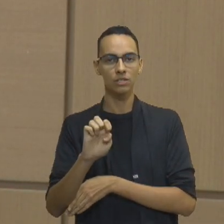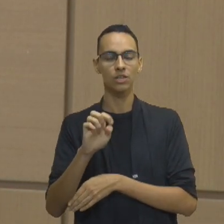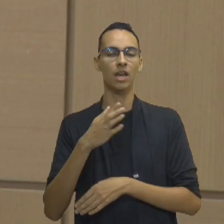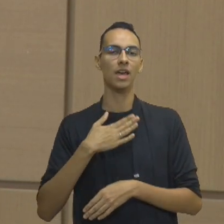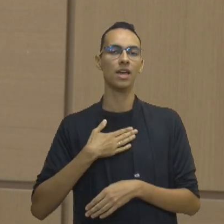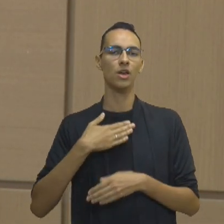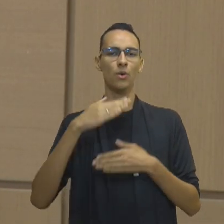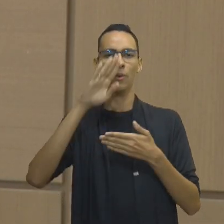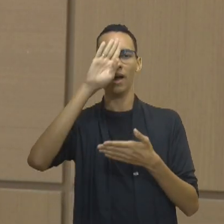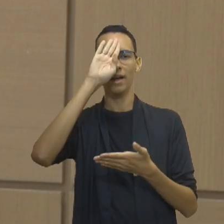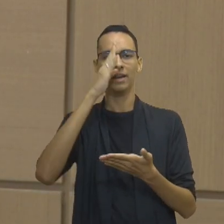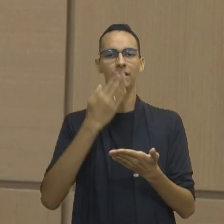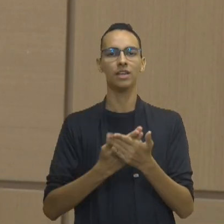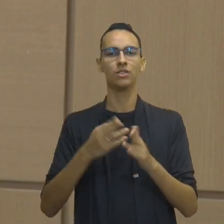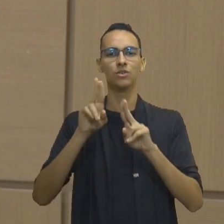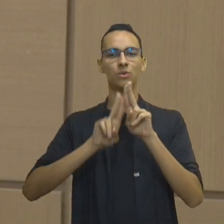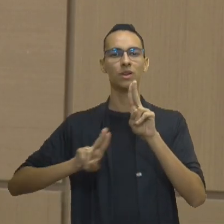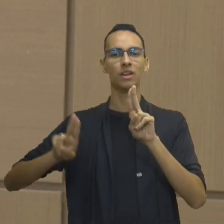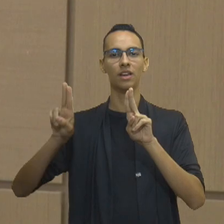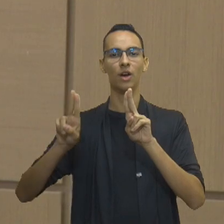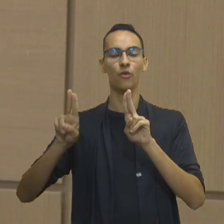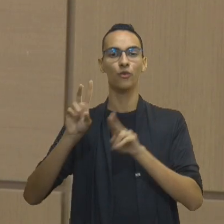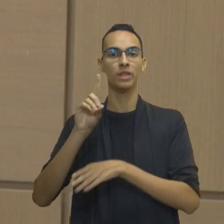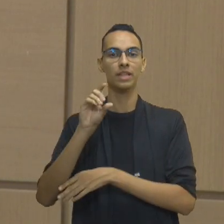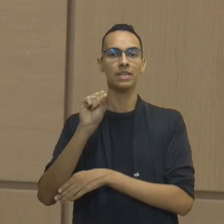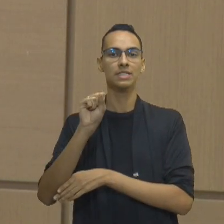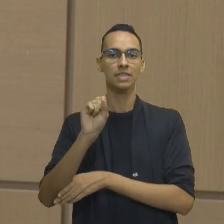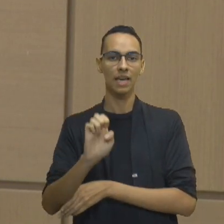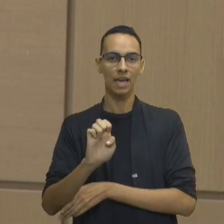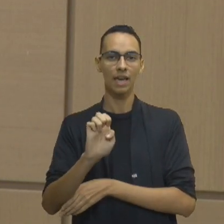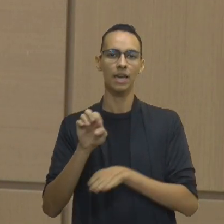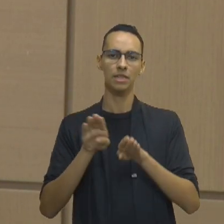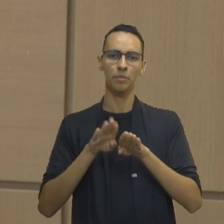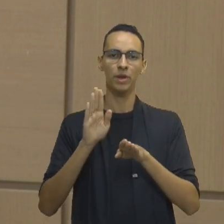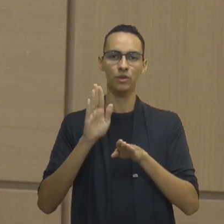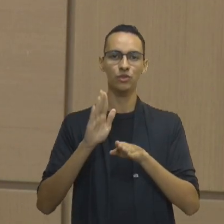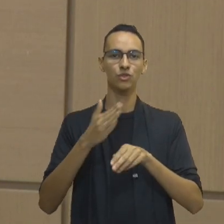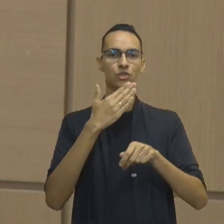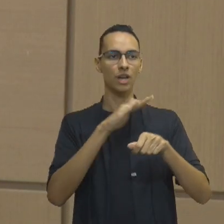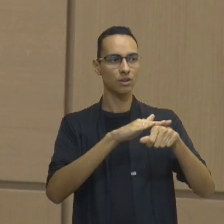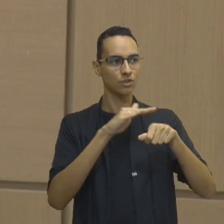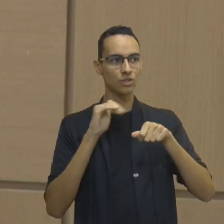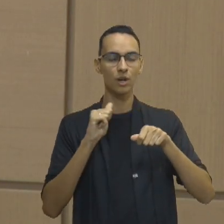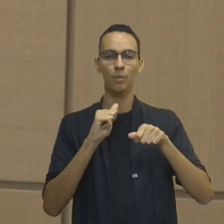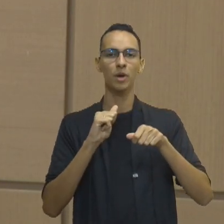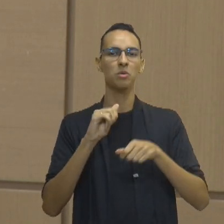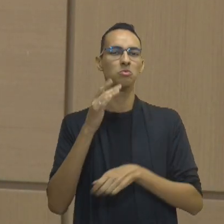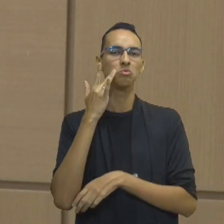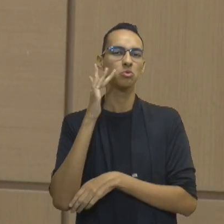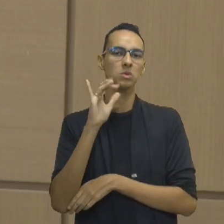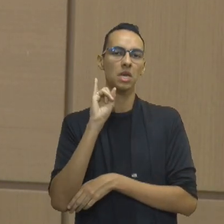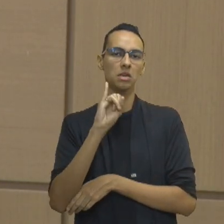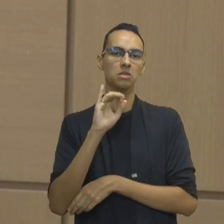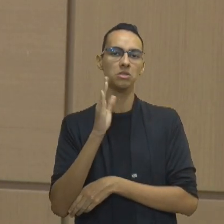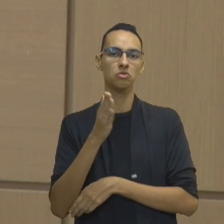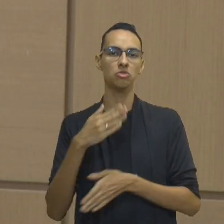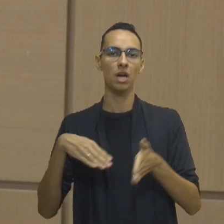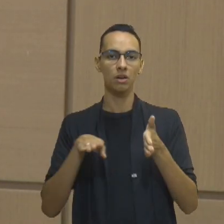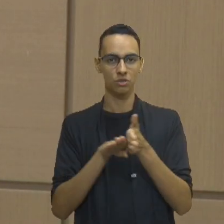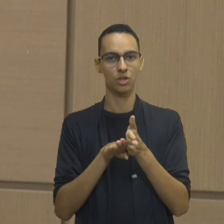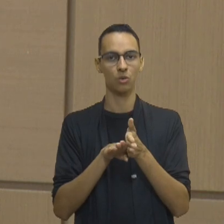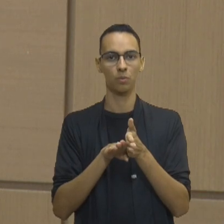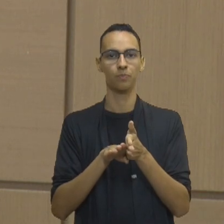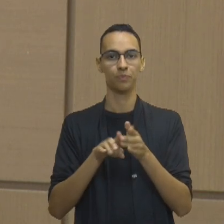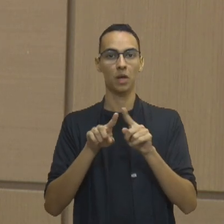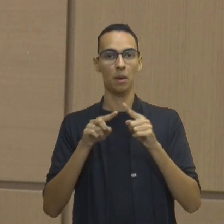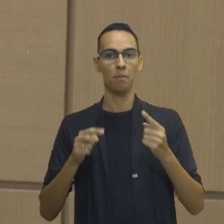Acredito que a ADUFO e DCE também foram convidados, não sei se já estão aqui com representação.